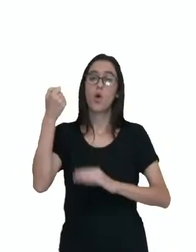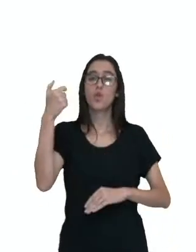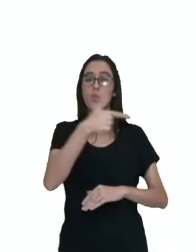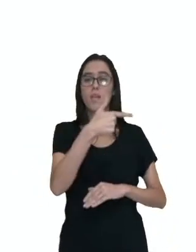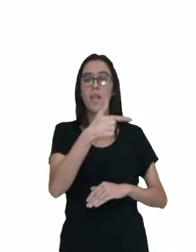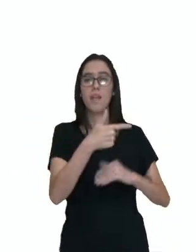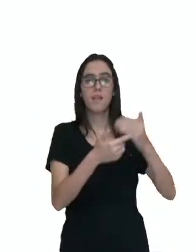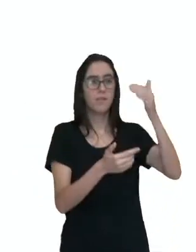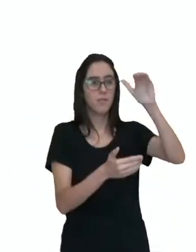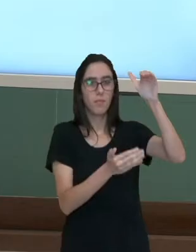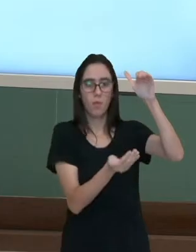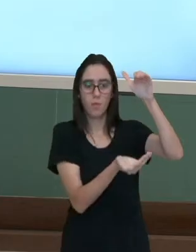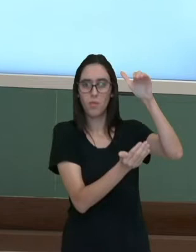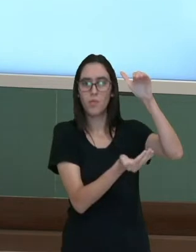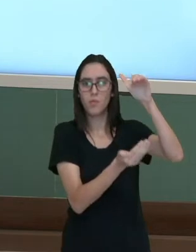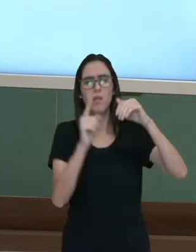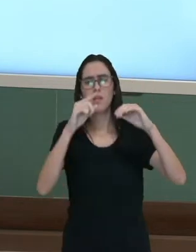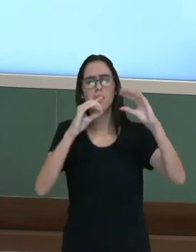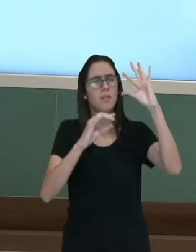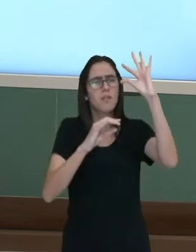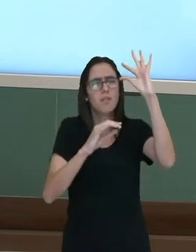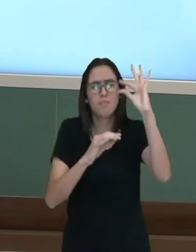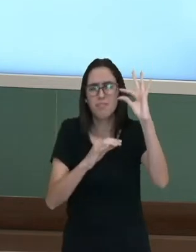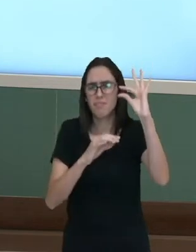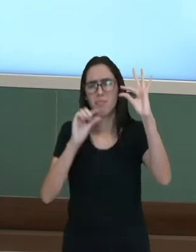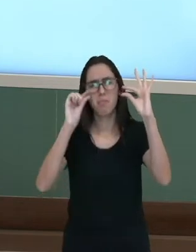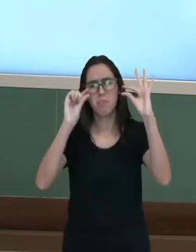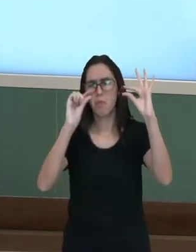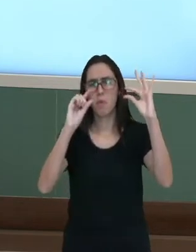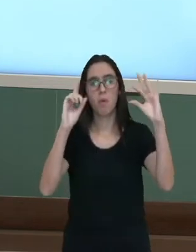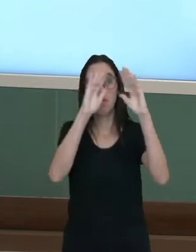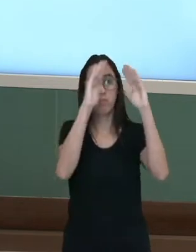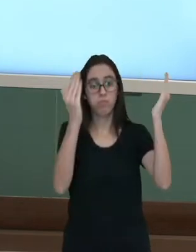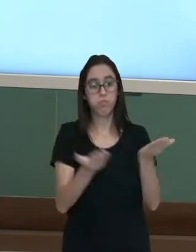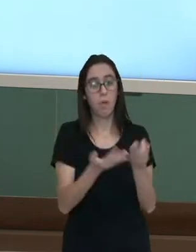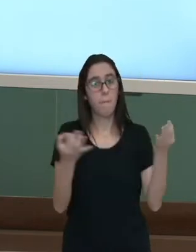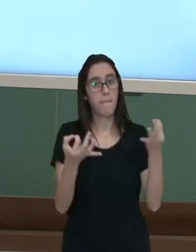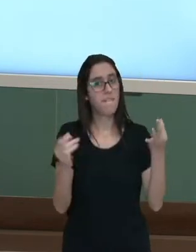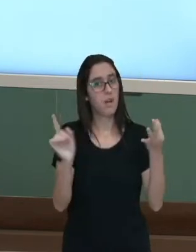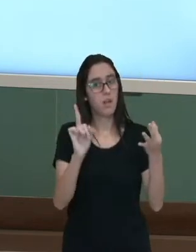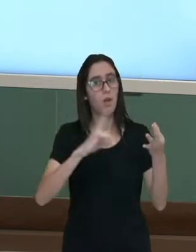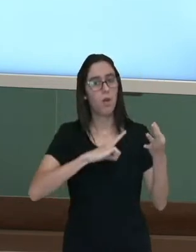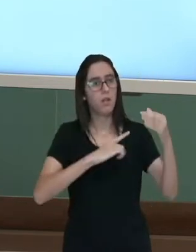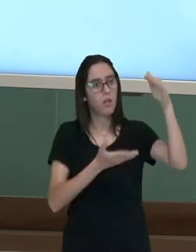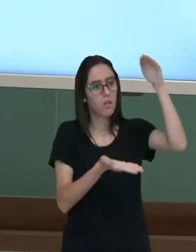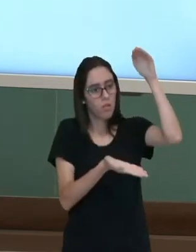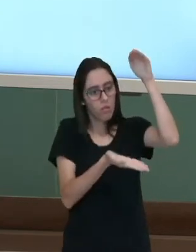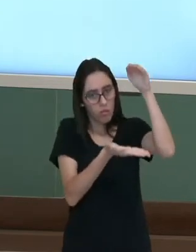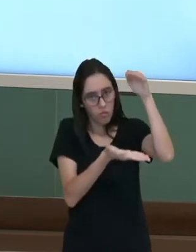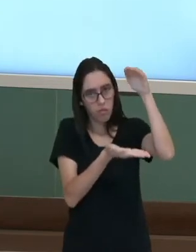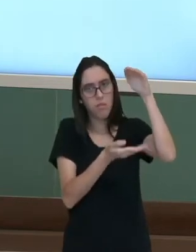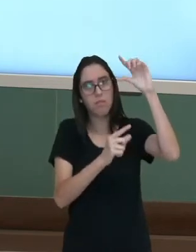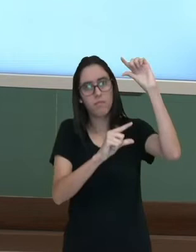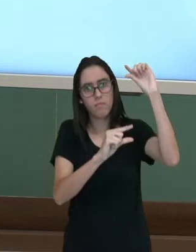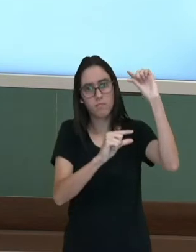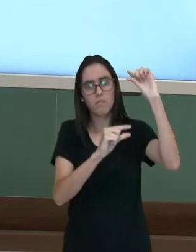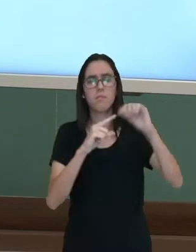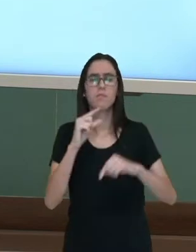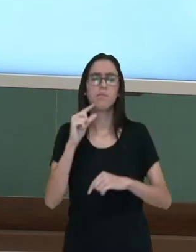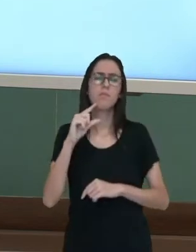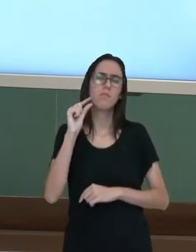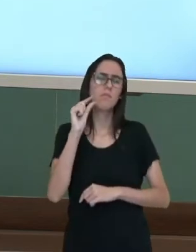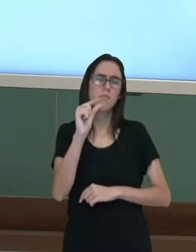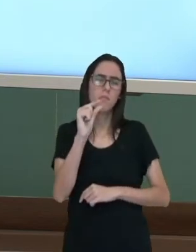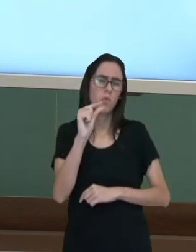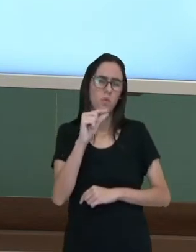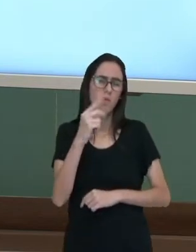pequeno. Né? Lembrando, né, colocamos praticamente uma média ali de em torno de 6.400 quilômetros, mas é uma pequena, 20 quilômetros